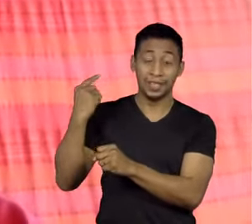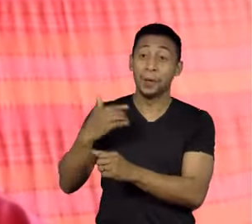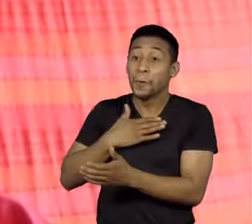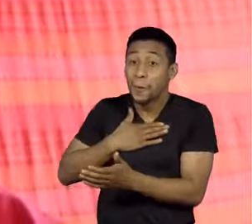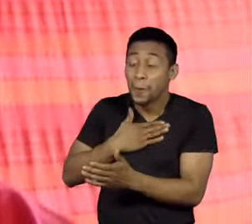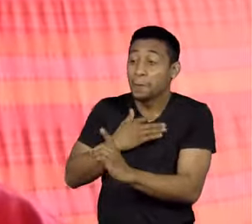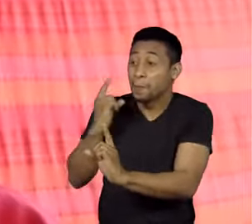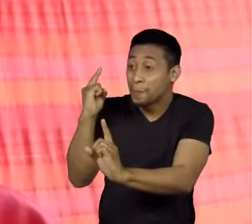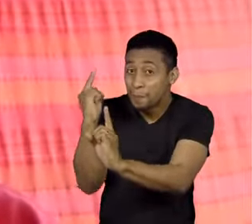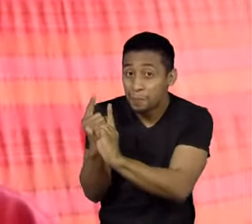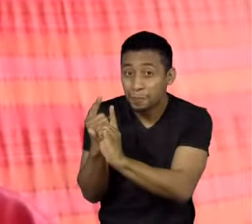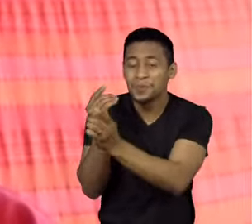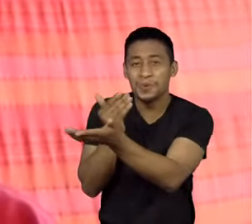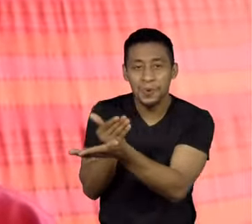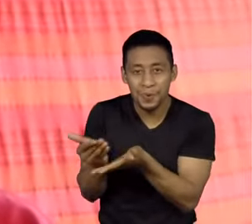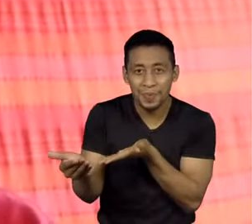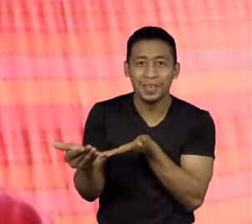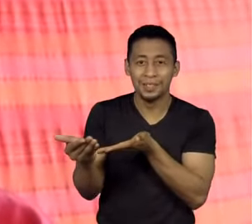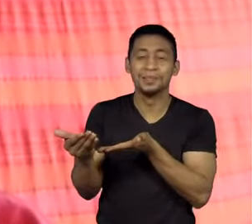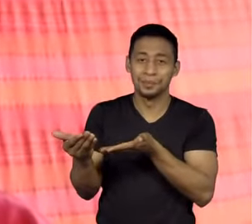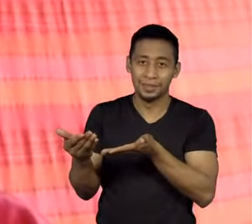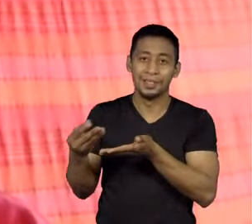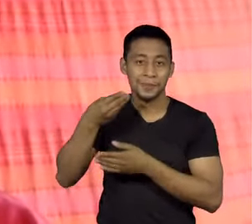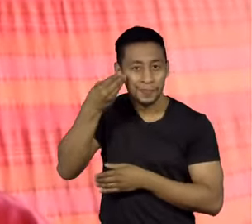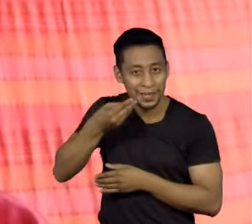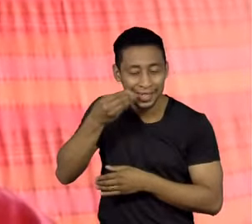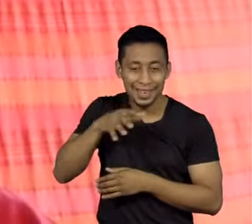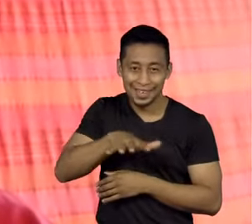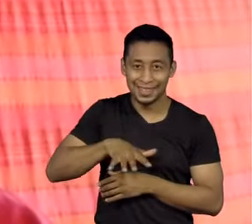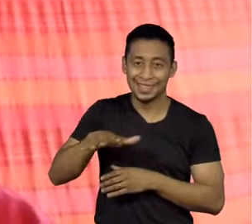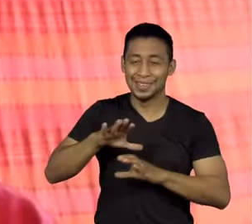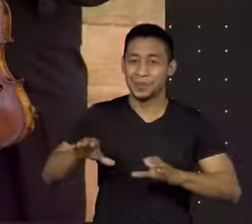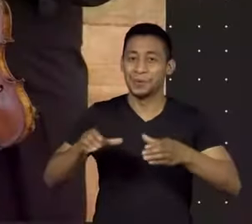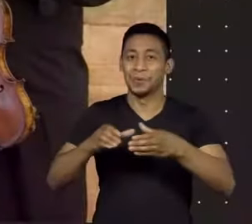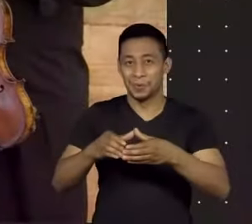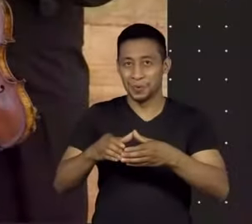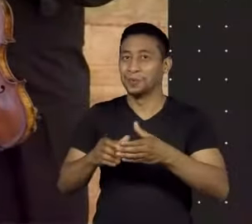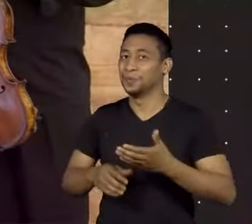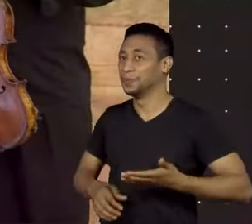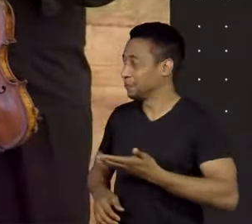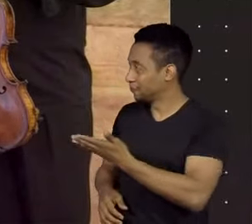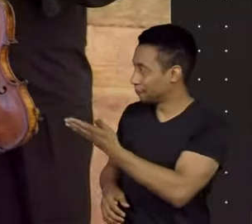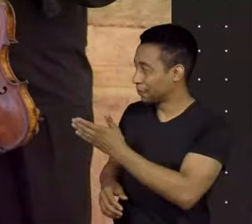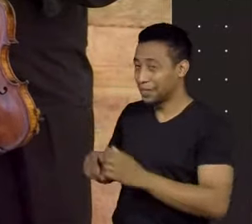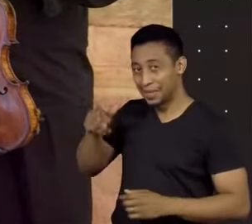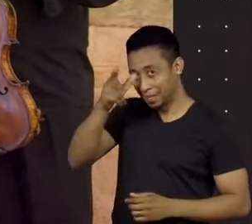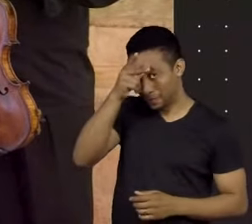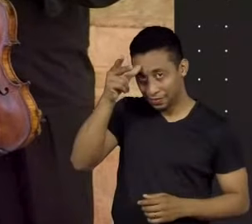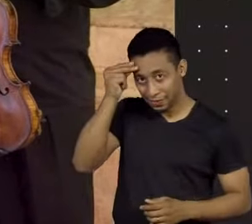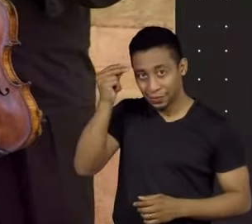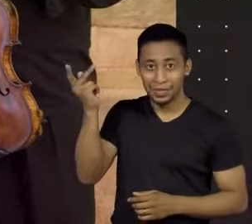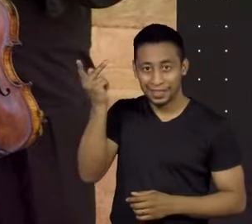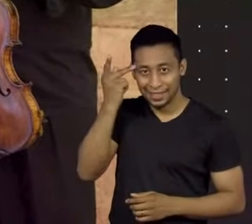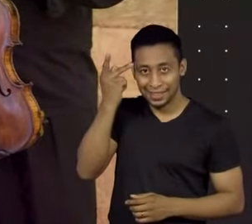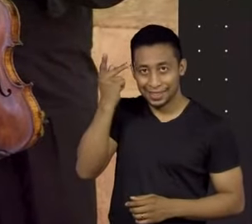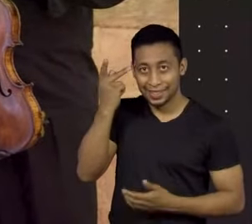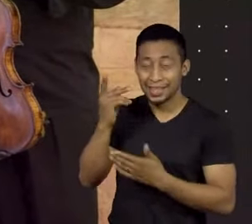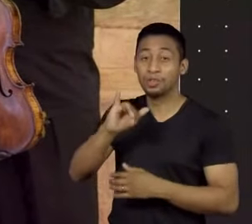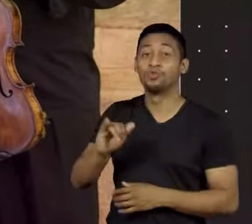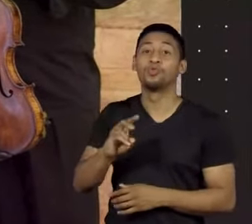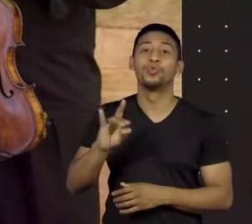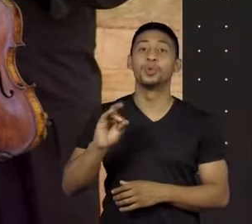de conhecê-lo no início da minha trajetória como integrante do quarteto, na prefeitura, o Teatro Municipal, o Júlio era diretor